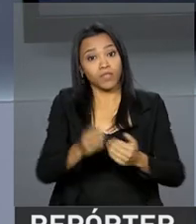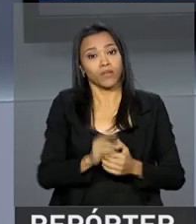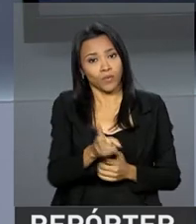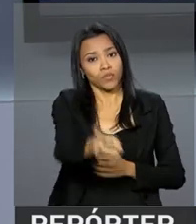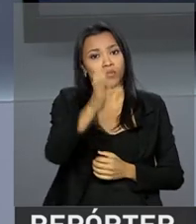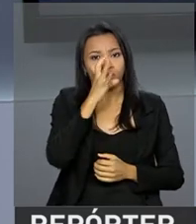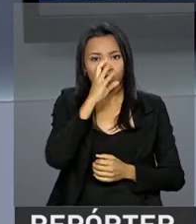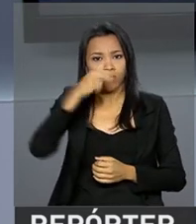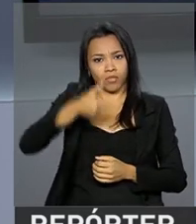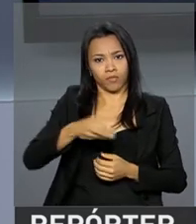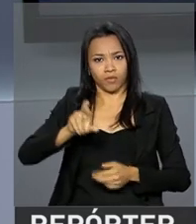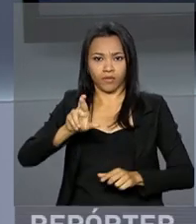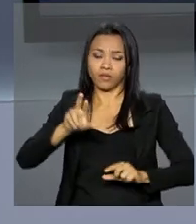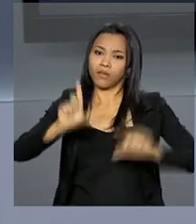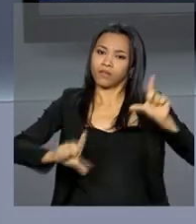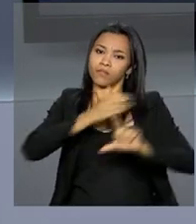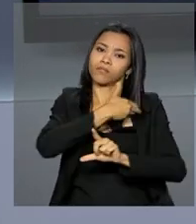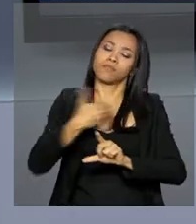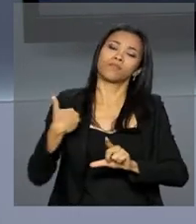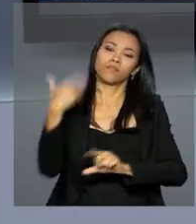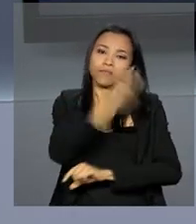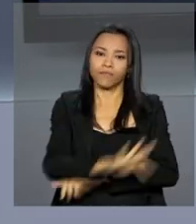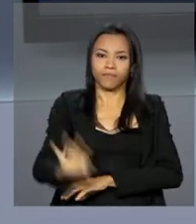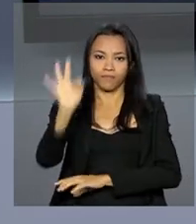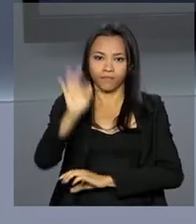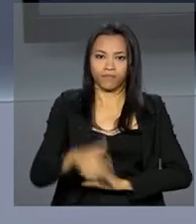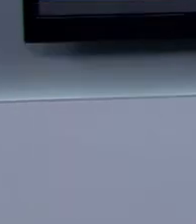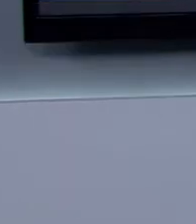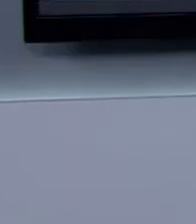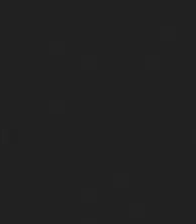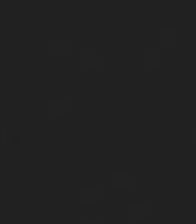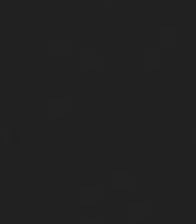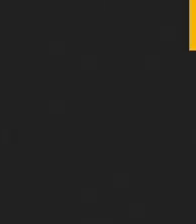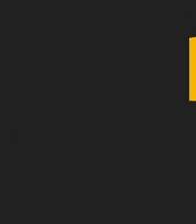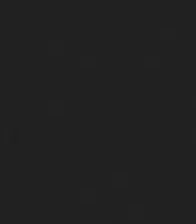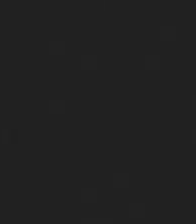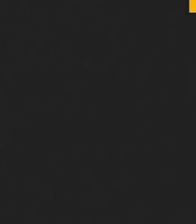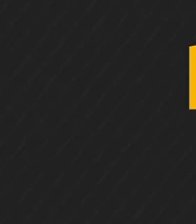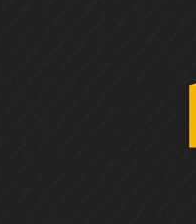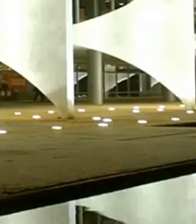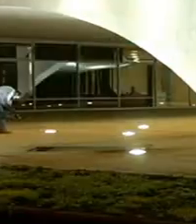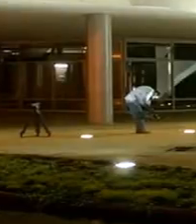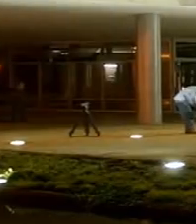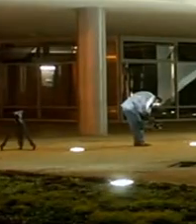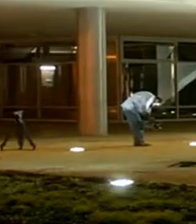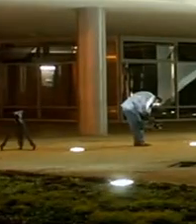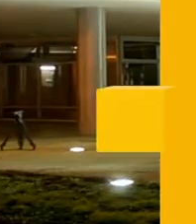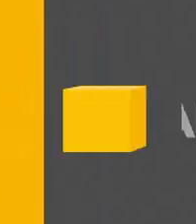e continue com a gente na NBR, a TV do Governo Federal.